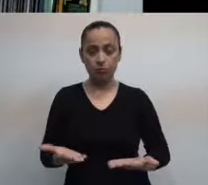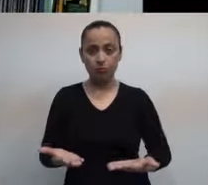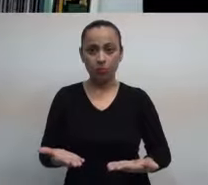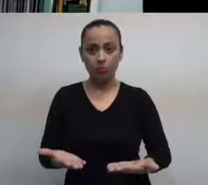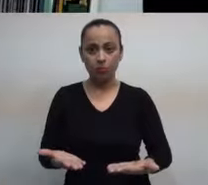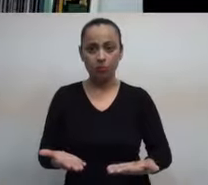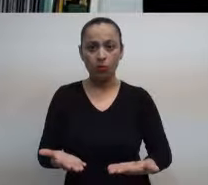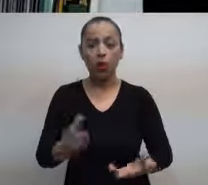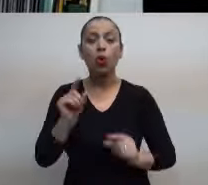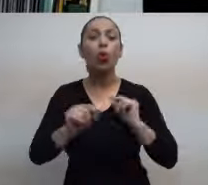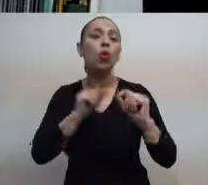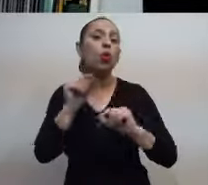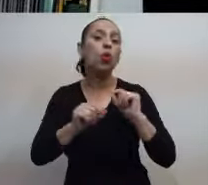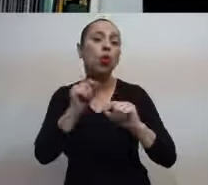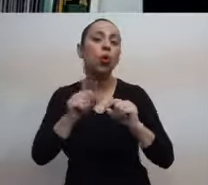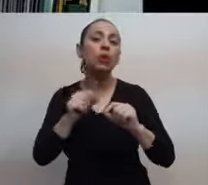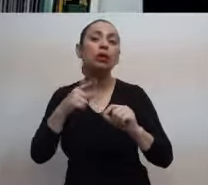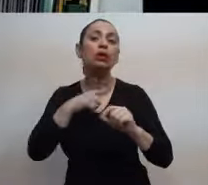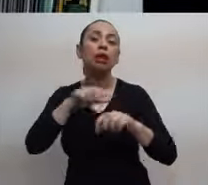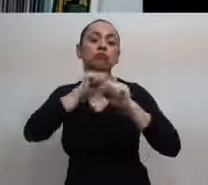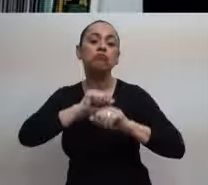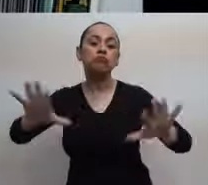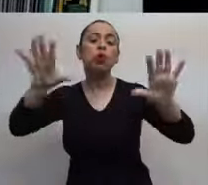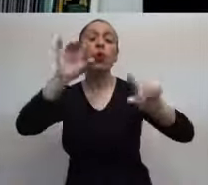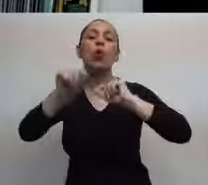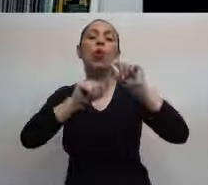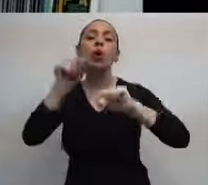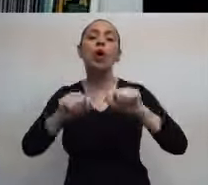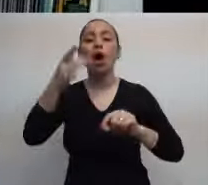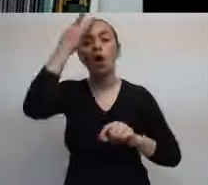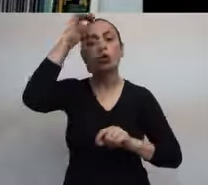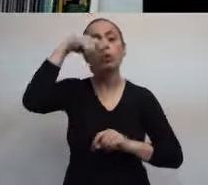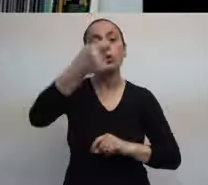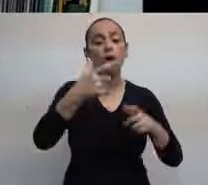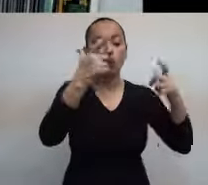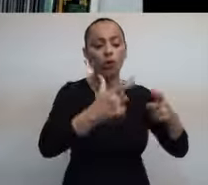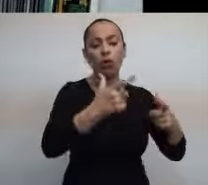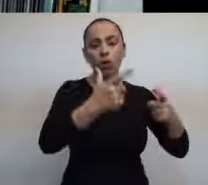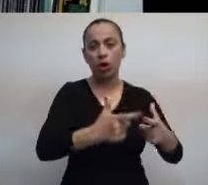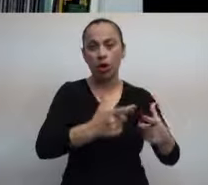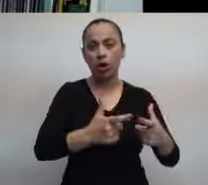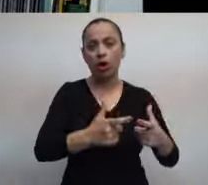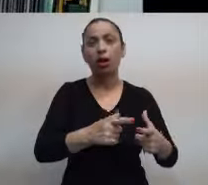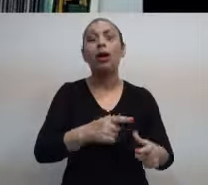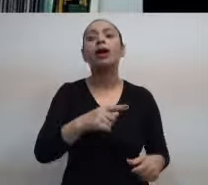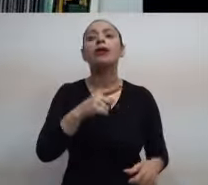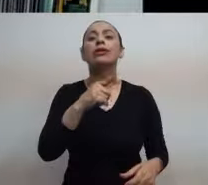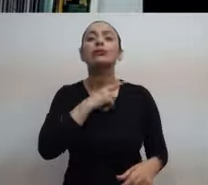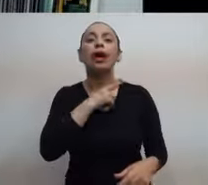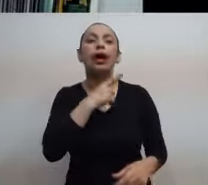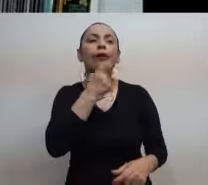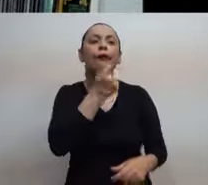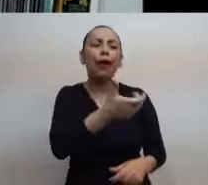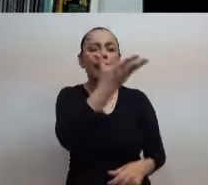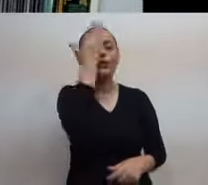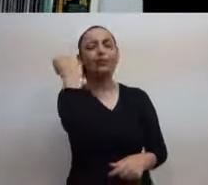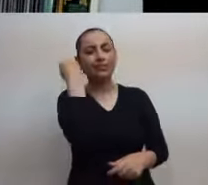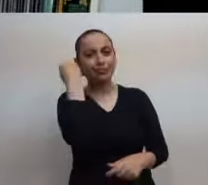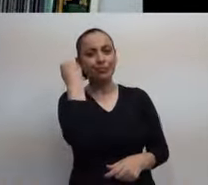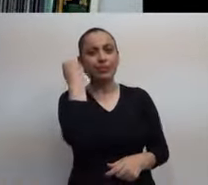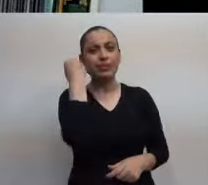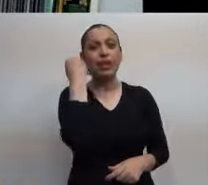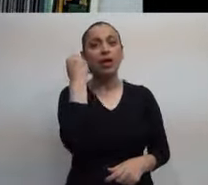Atualmente, o que se expande é a concepção do local, que fica quase